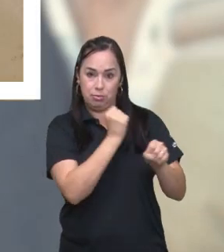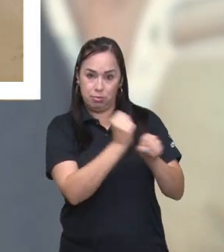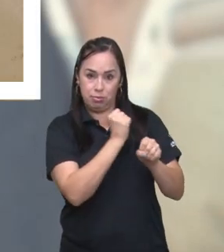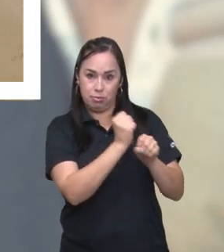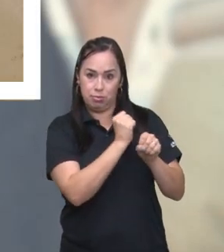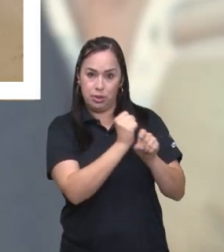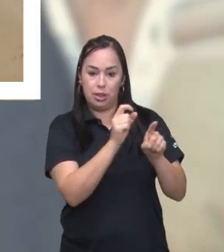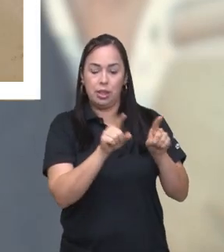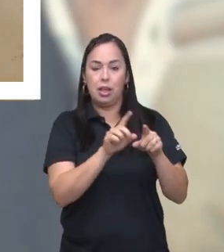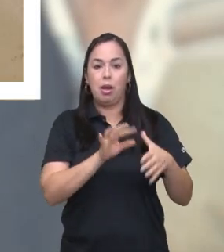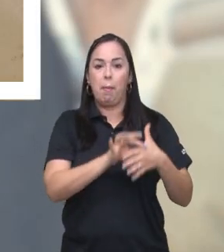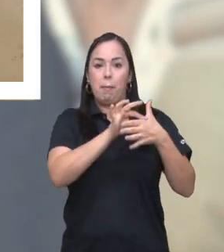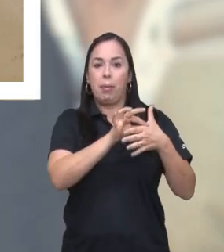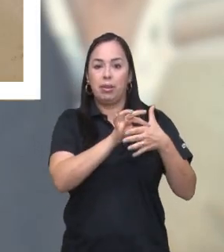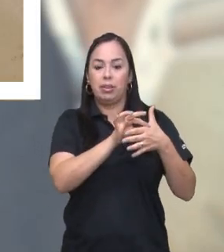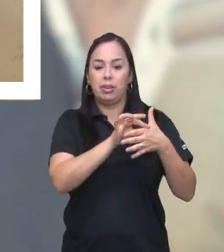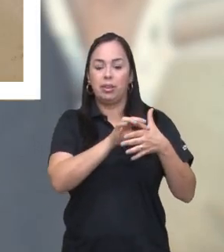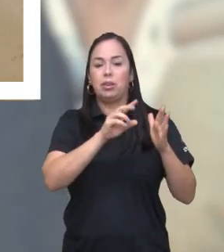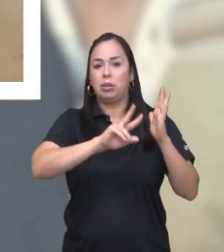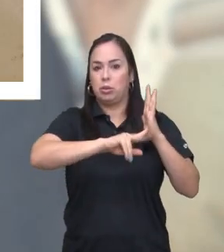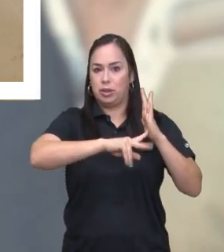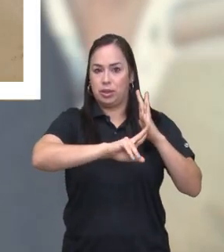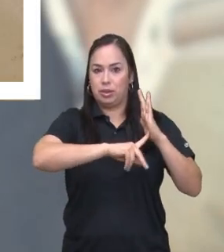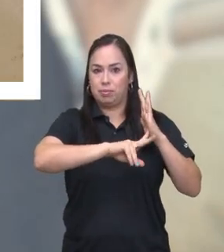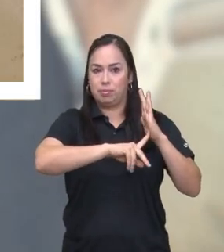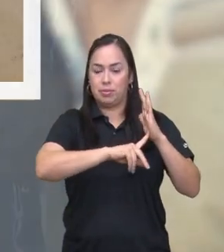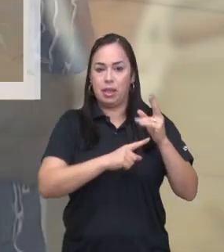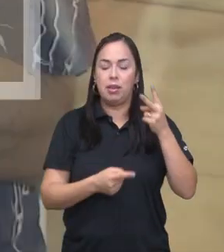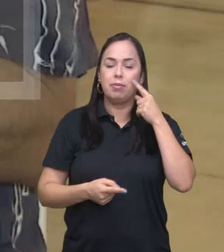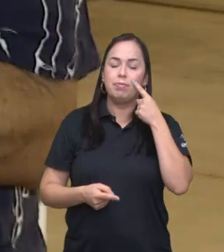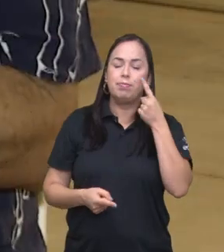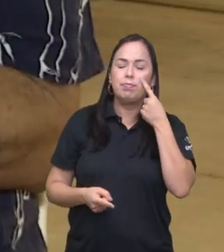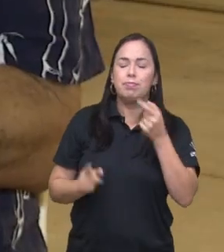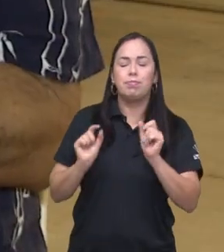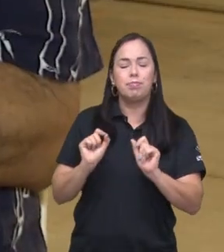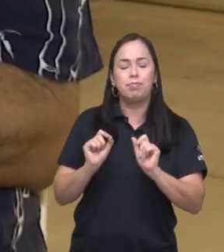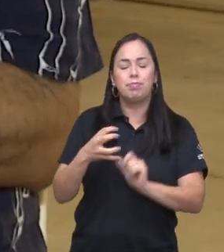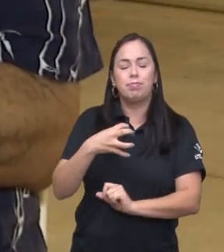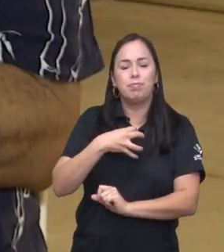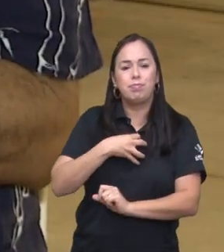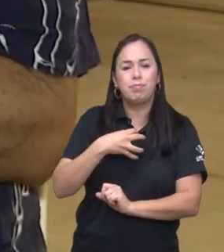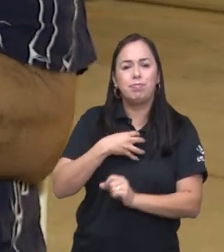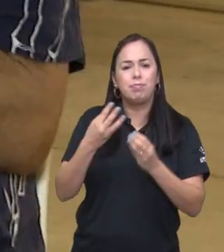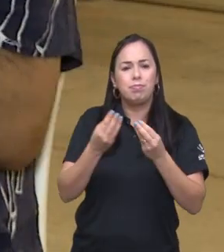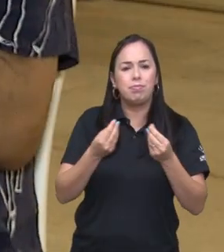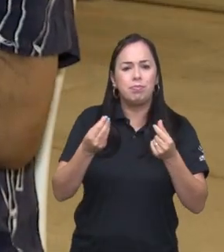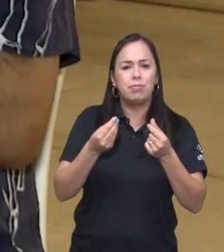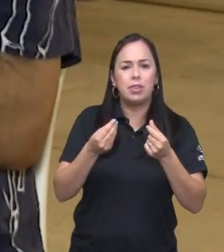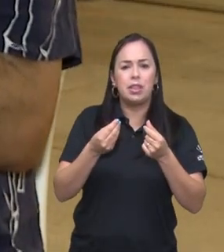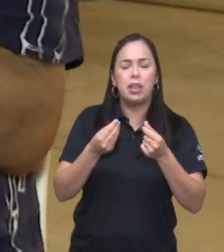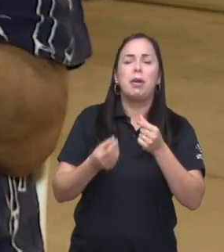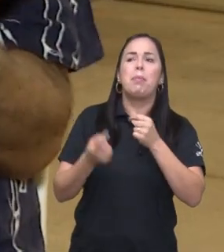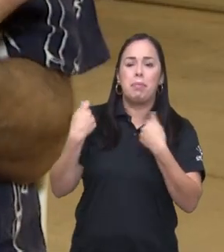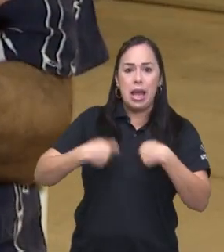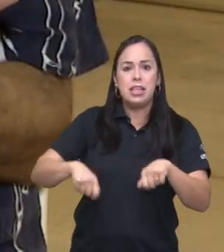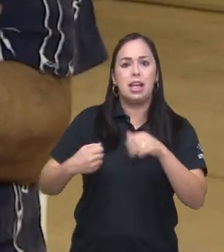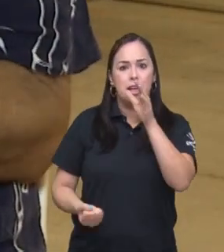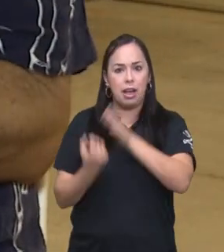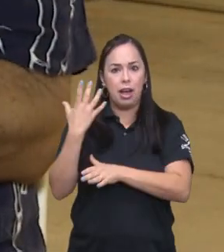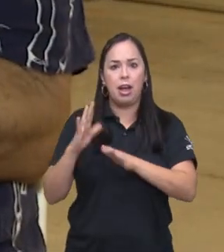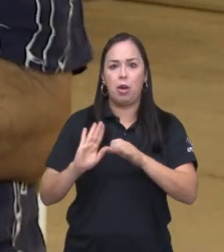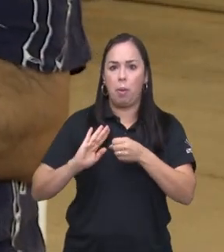Rocha, que era o presidente do sindicato da época, ele via essa necessidade de se ter um bairro,